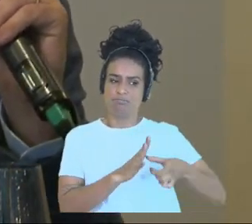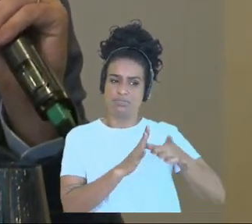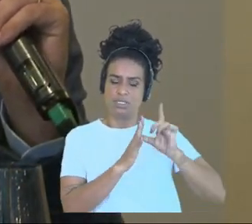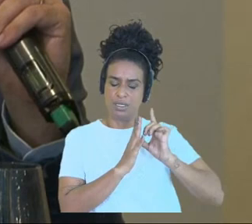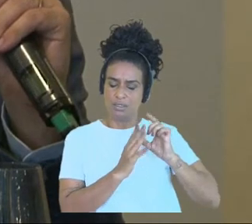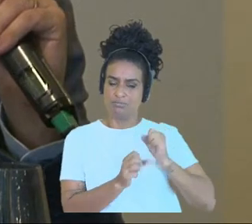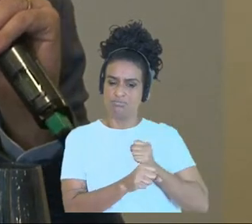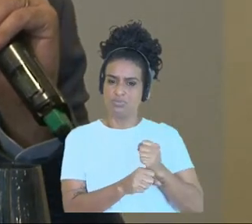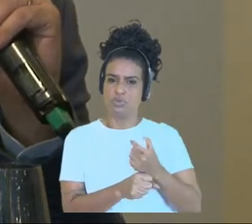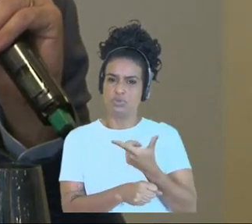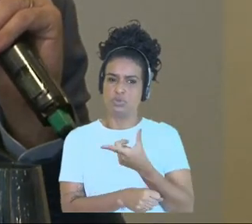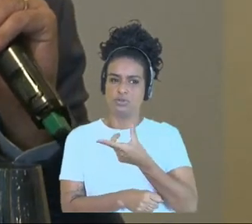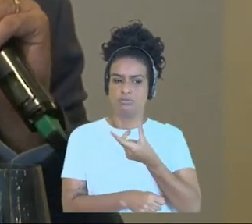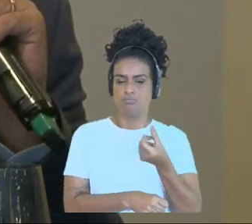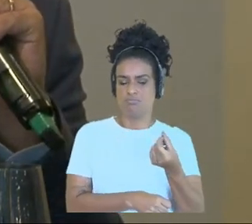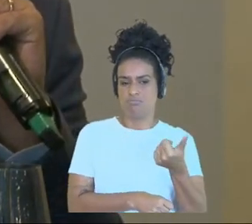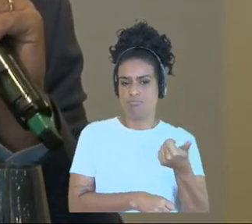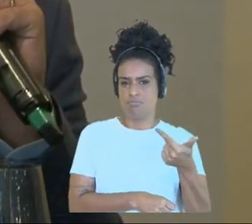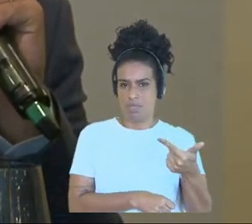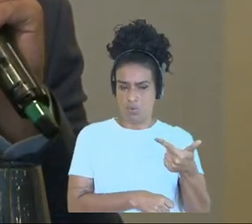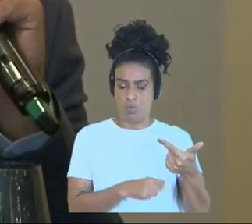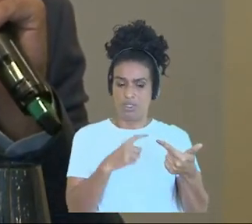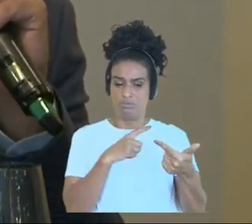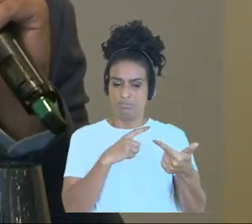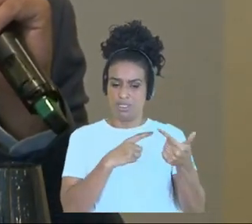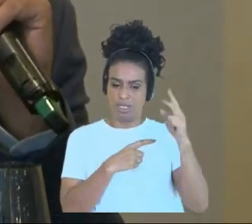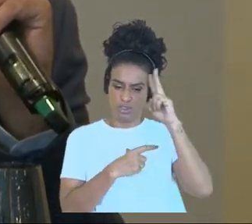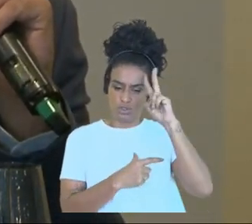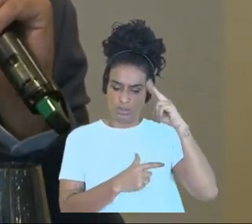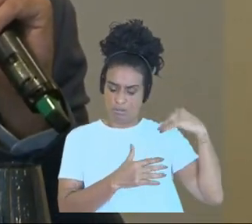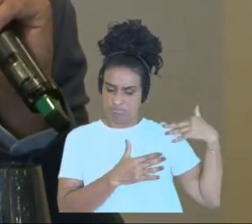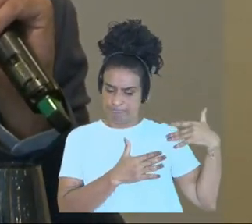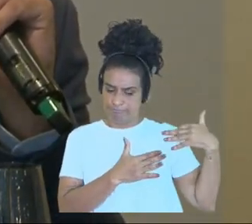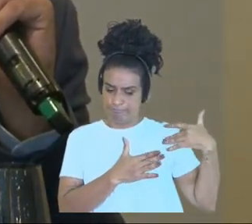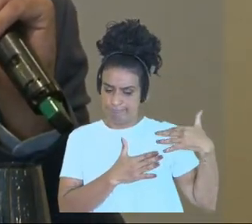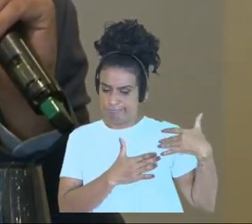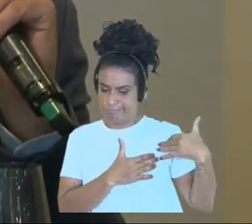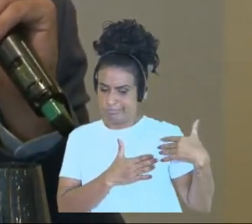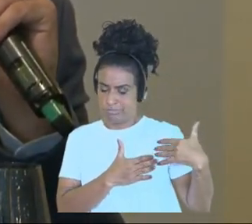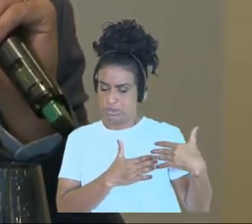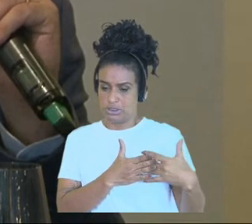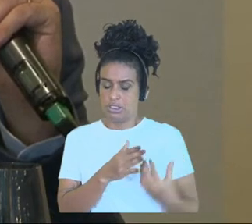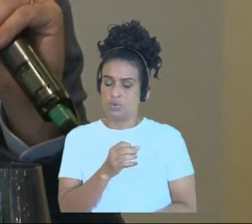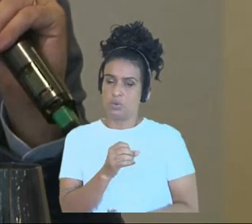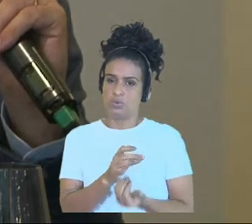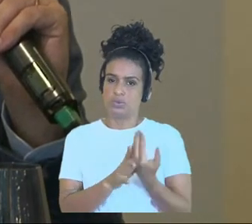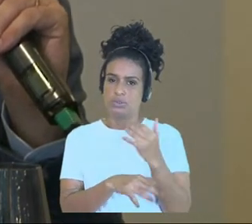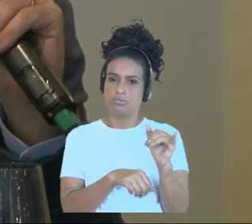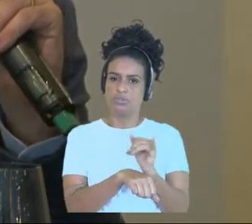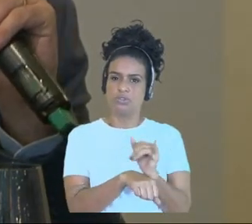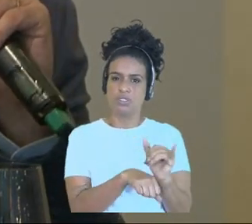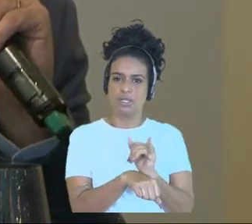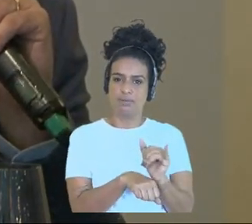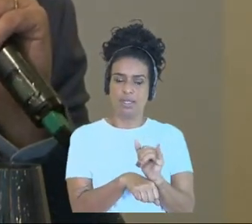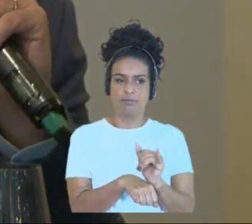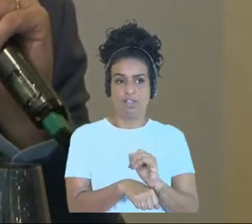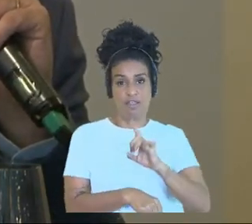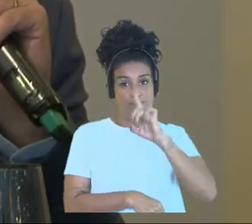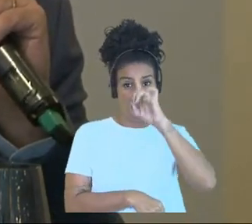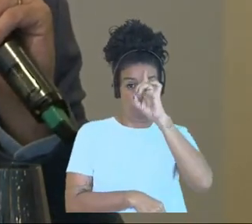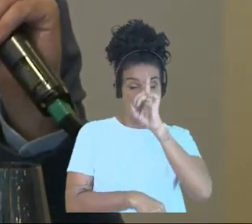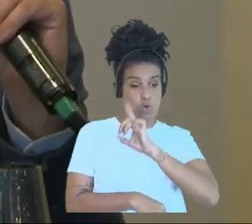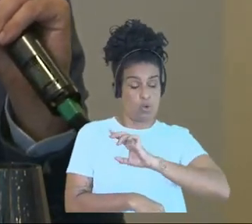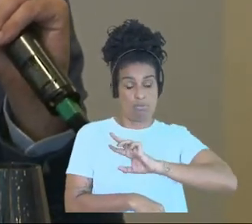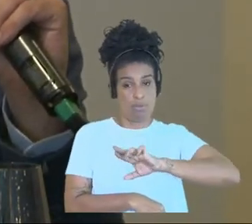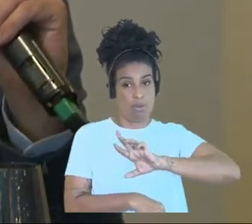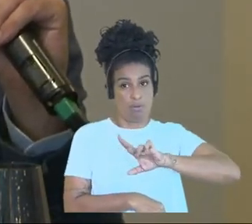anos 2000. Ele tem uma história longa de construção de mecanismos de integração regional. Ele não inventou todos eles, o